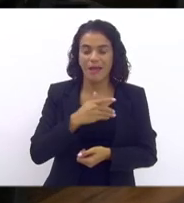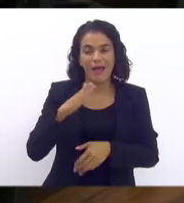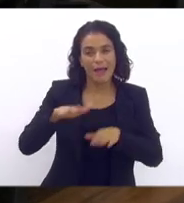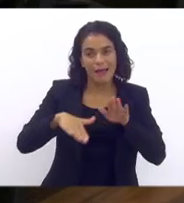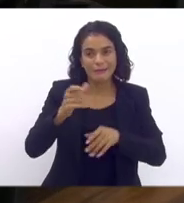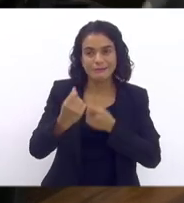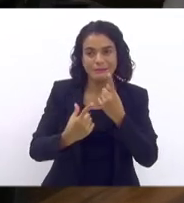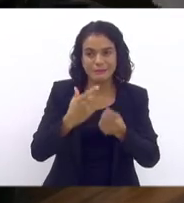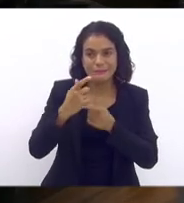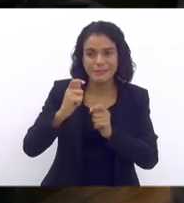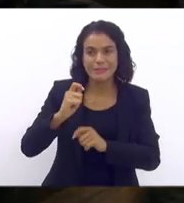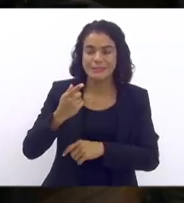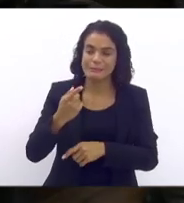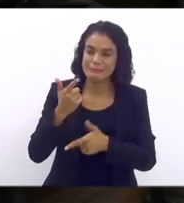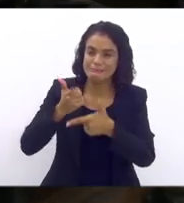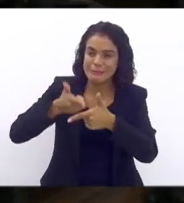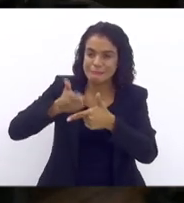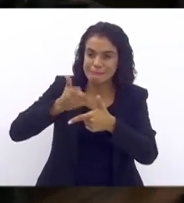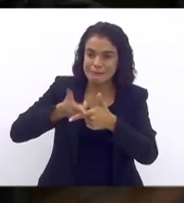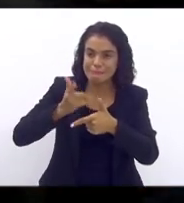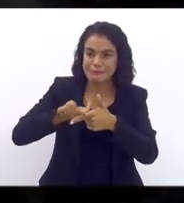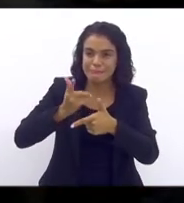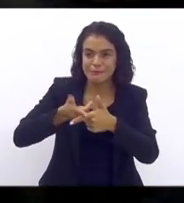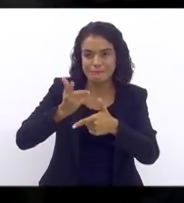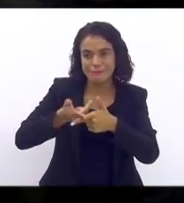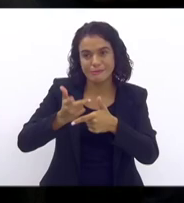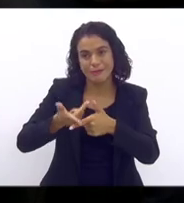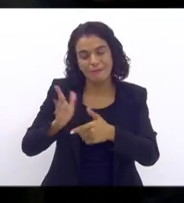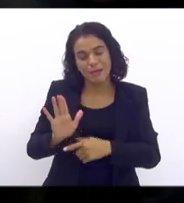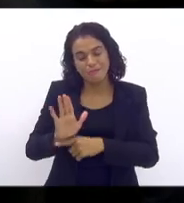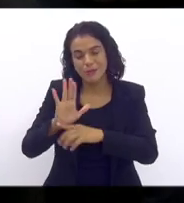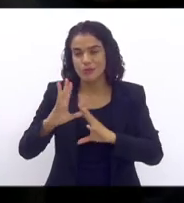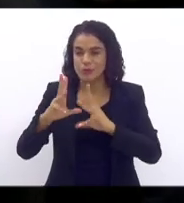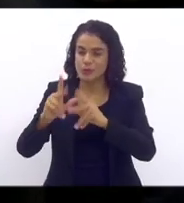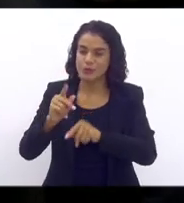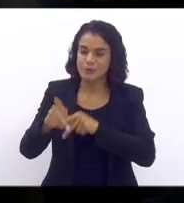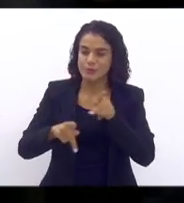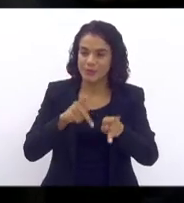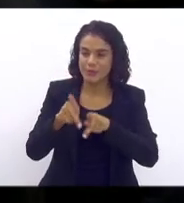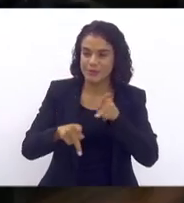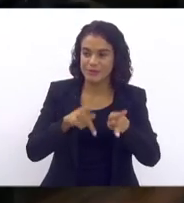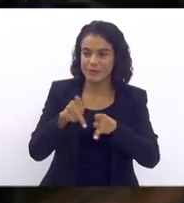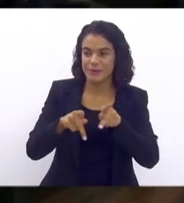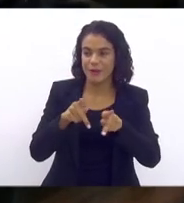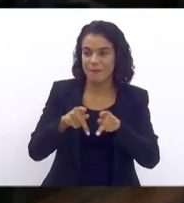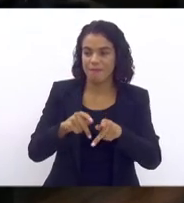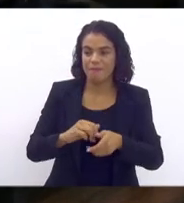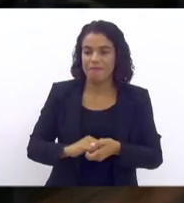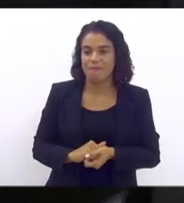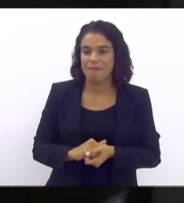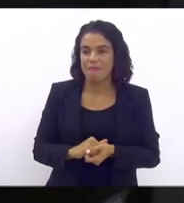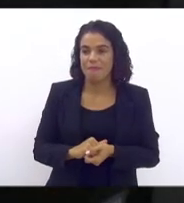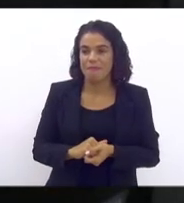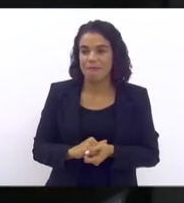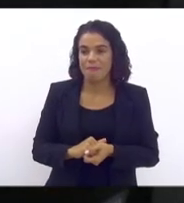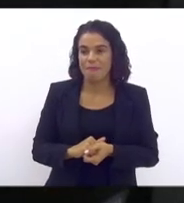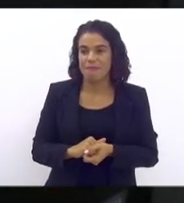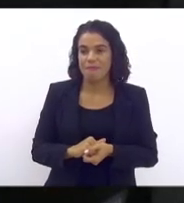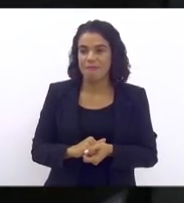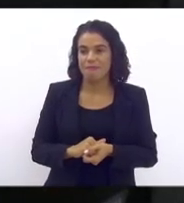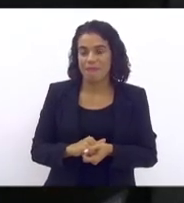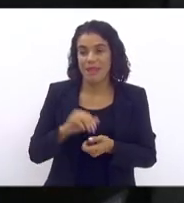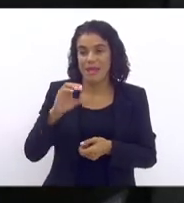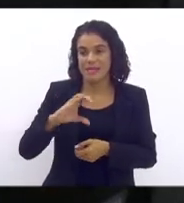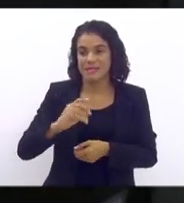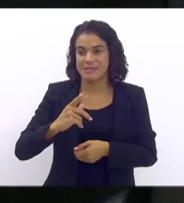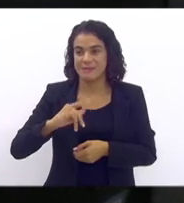uma Cara elogiar o trabalho do parabenizar també o trabalho de vocês lá que tem algumas coisas realmente como essa CPI que a gente